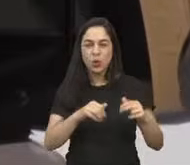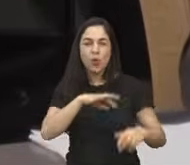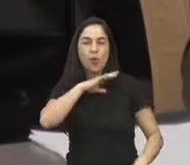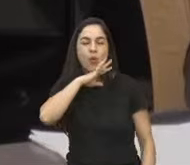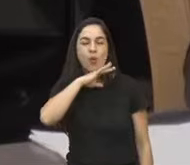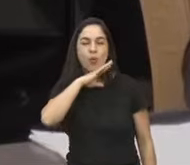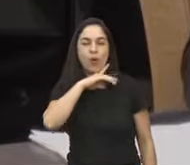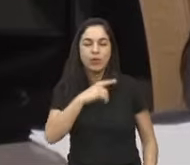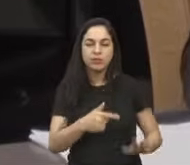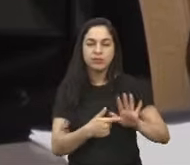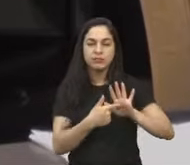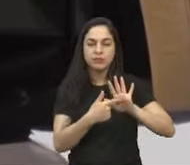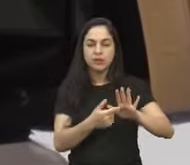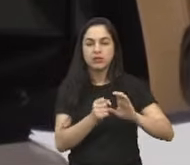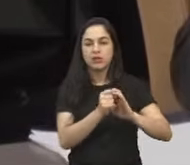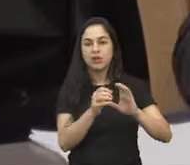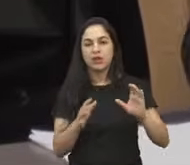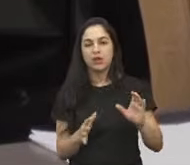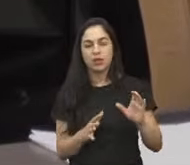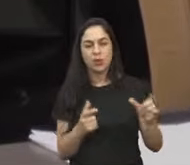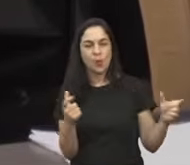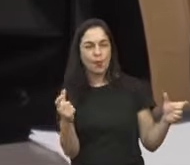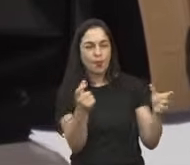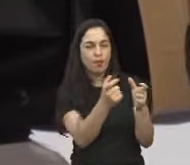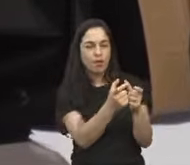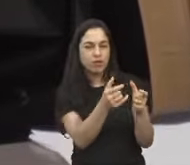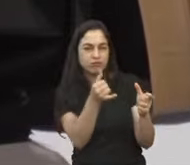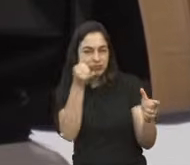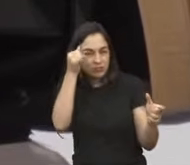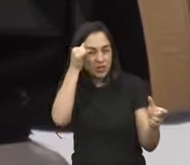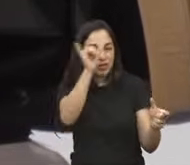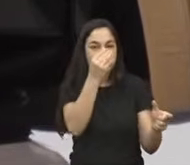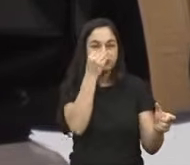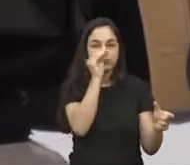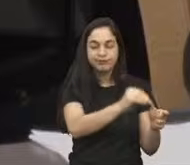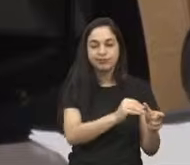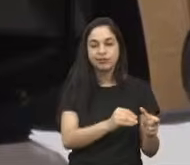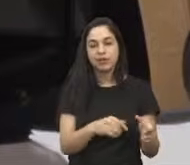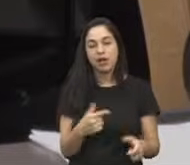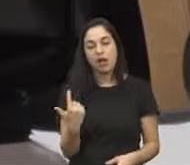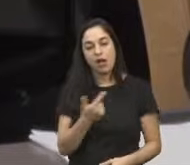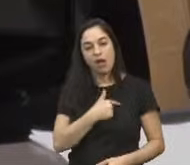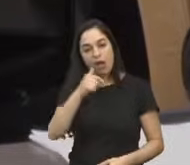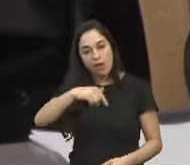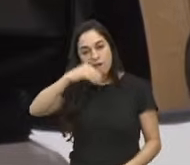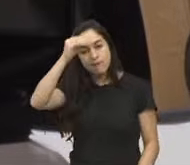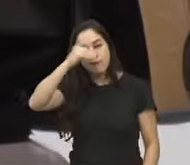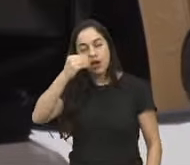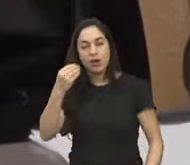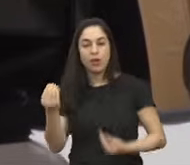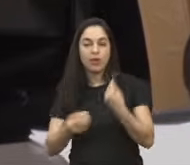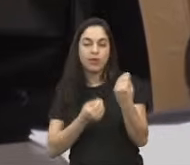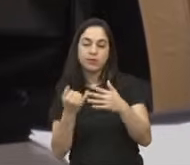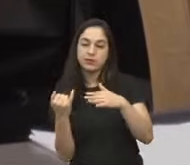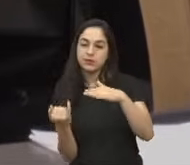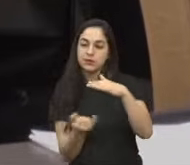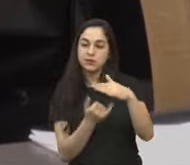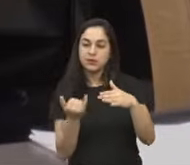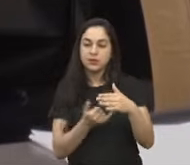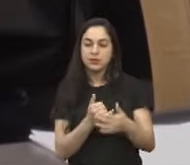esse caráter, que esvazia as minorias, que esvazia o debate, que enfraquece a nossa casa como instituição.